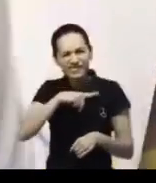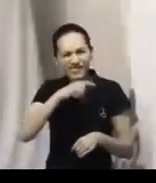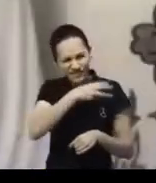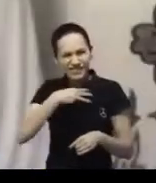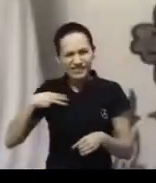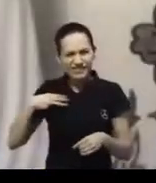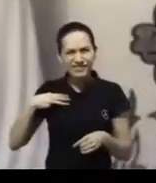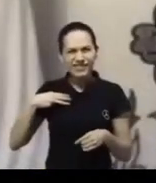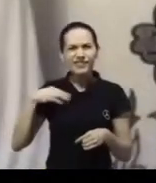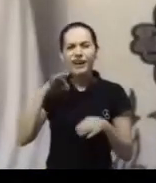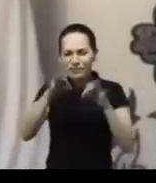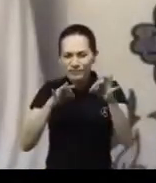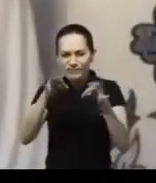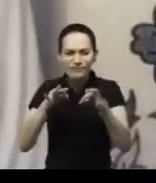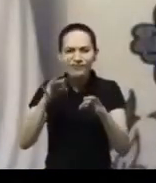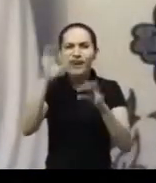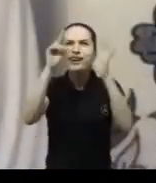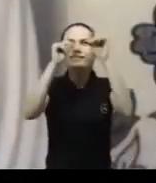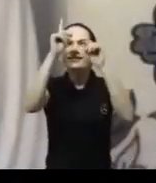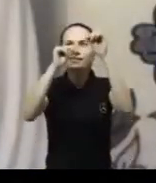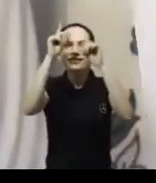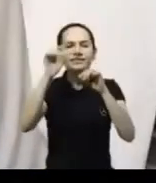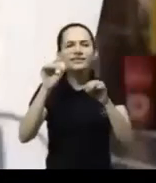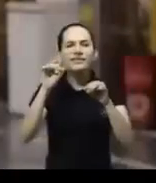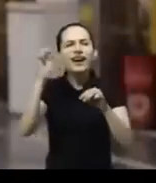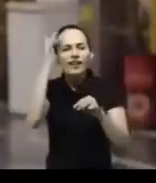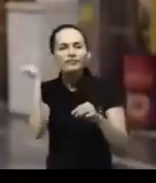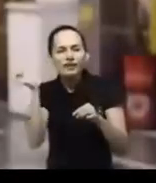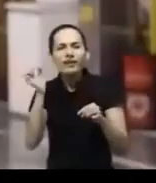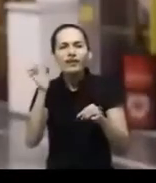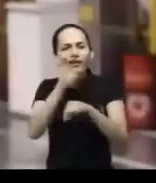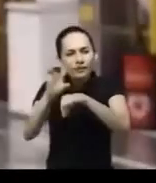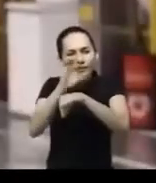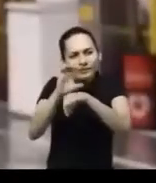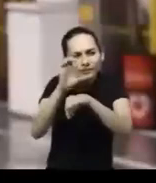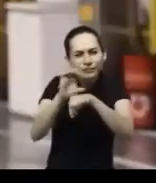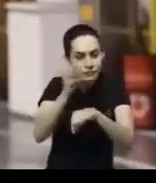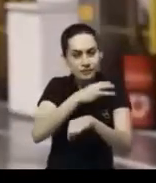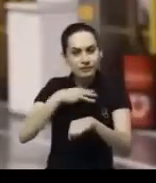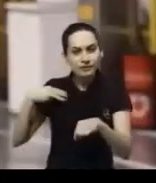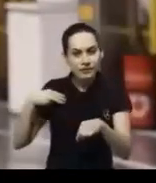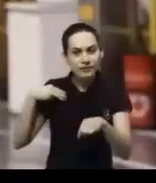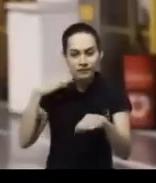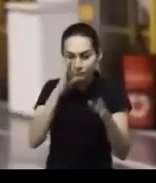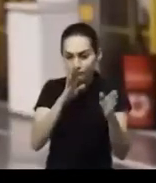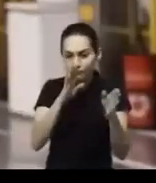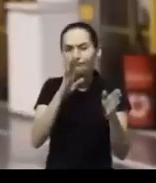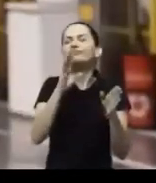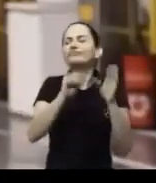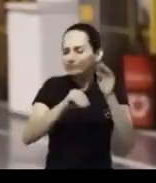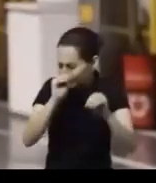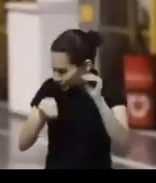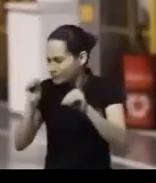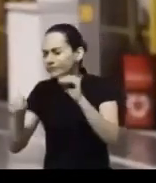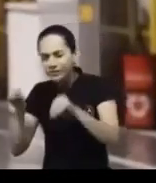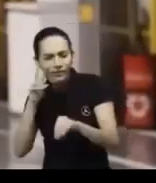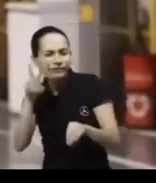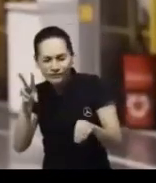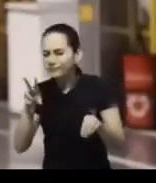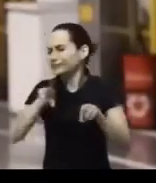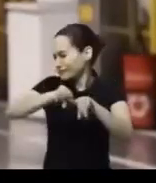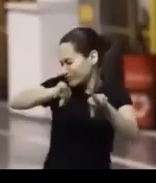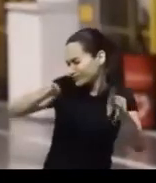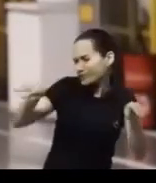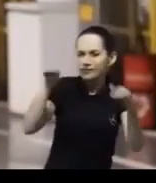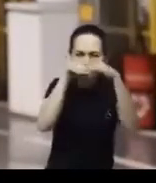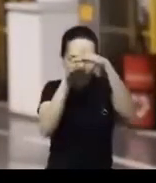que se chama, que é o Estrelas do Amanhã, né? O curso do Senai, o planejamento de produção, eu vi muita coisa da produção. Eu vi muito sobre